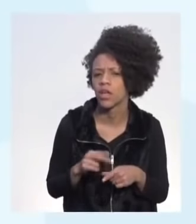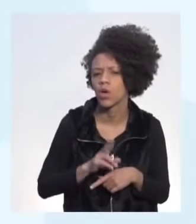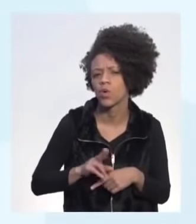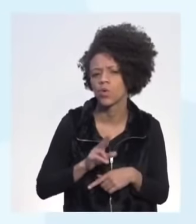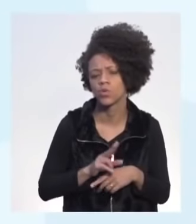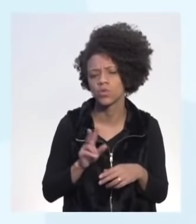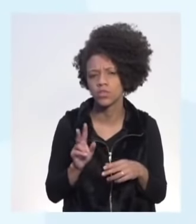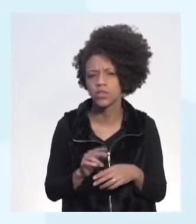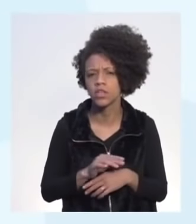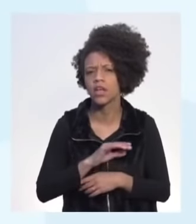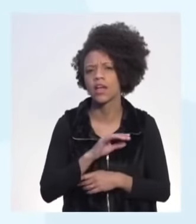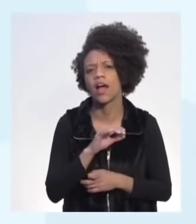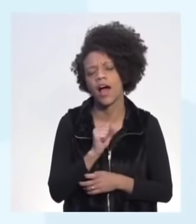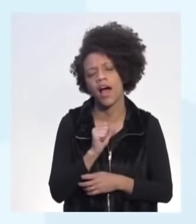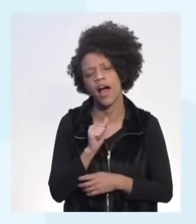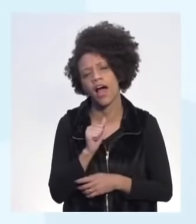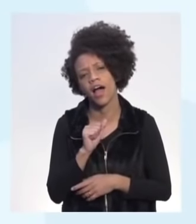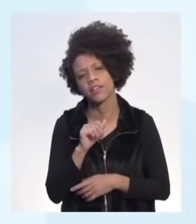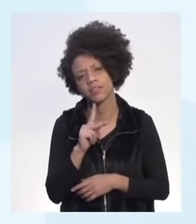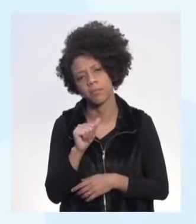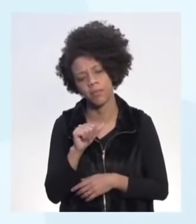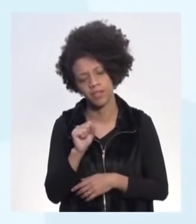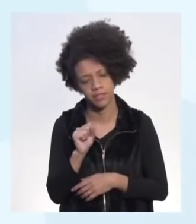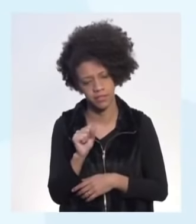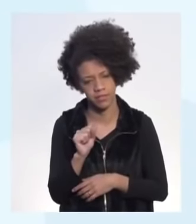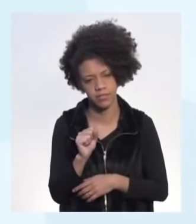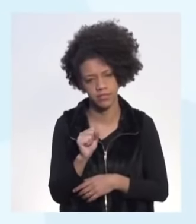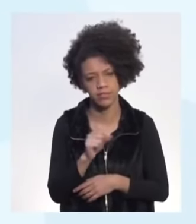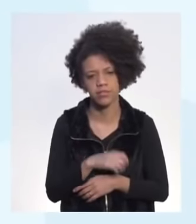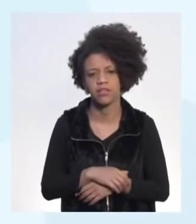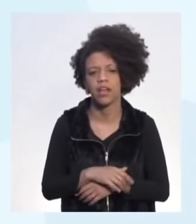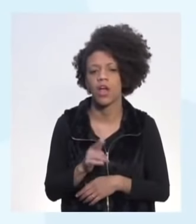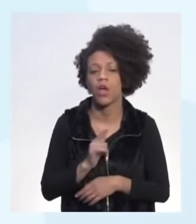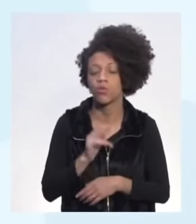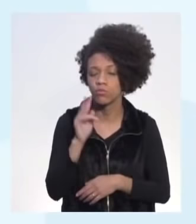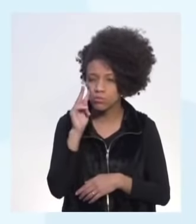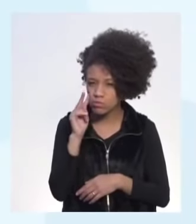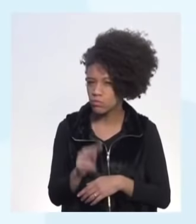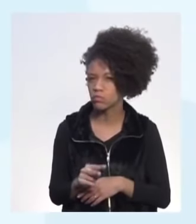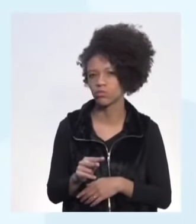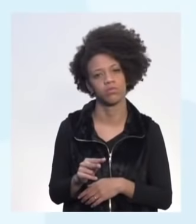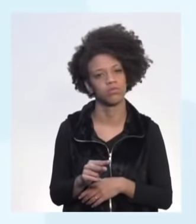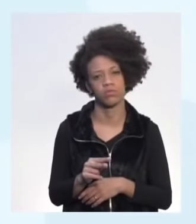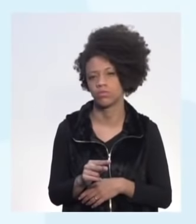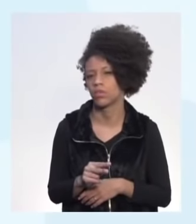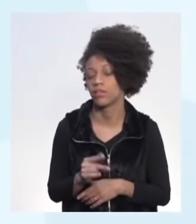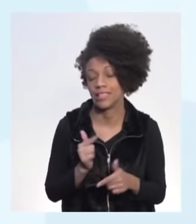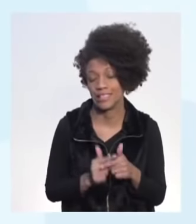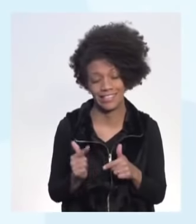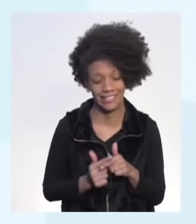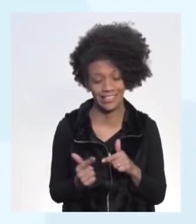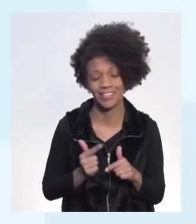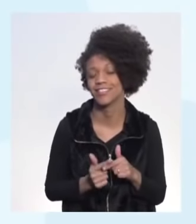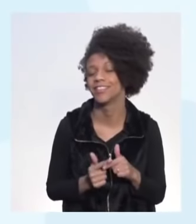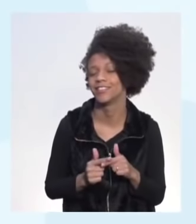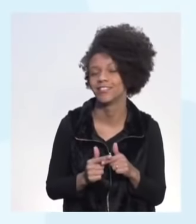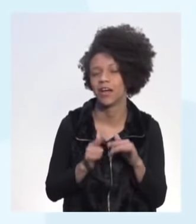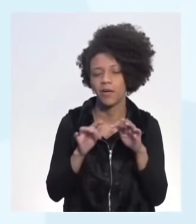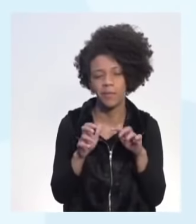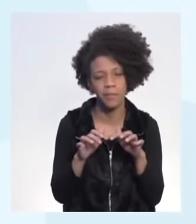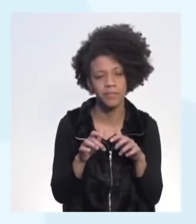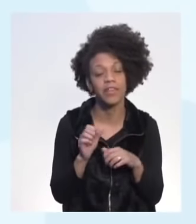reticências? Reticências, até coloquei entre parênteses aí esses 3 pontinhos. Eu tenho vício disso daqui. Eu tenho um problema para escrever. Eu